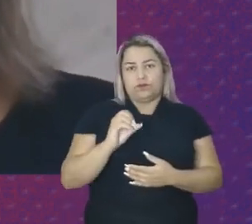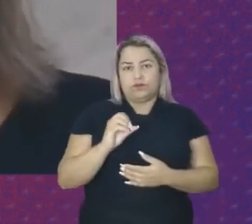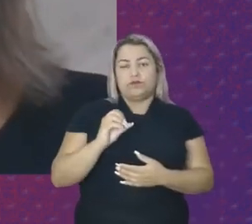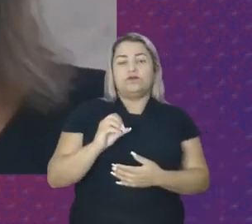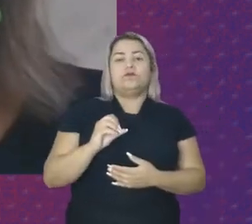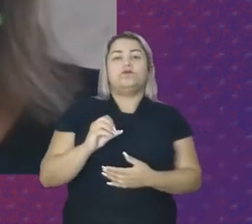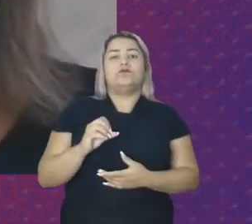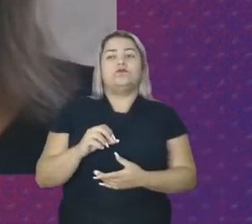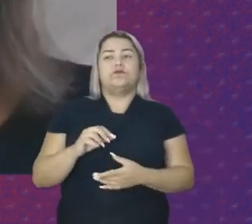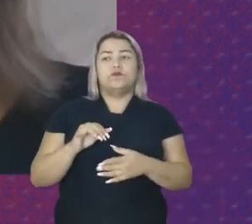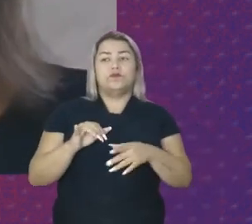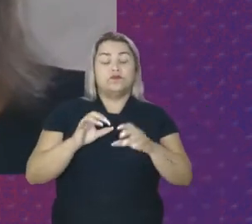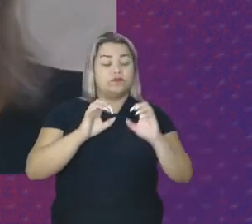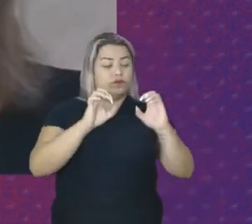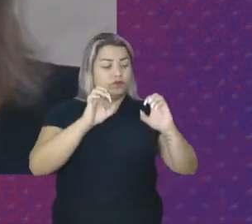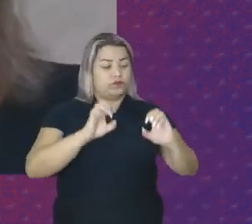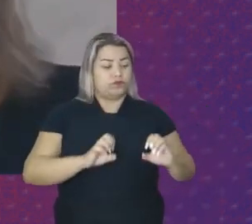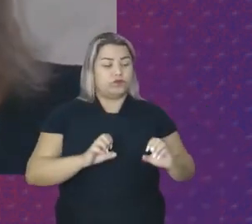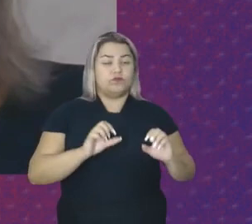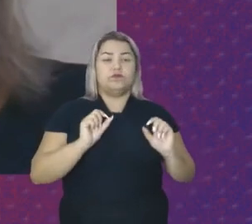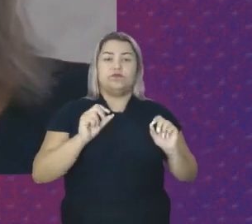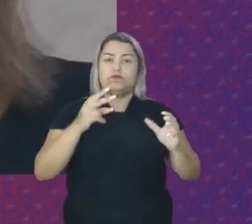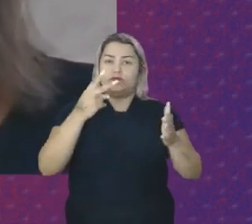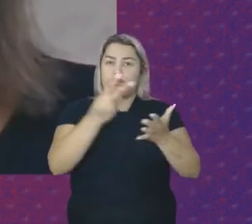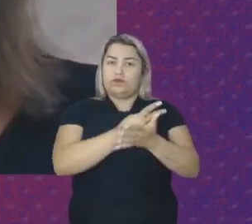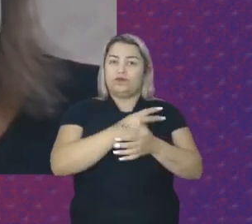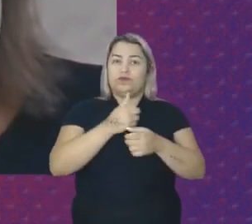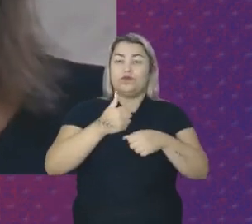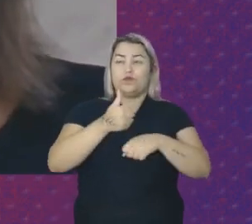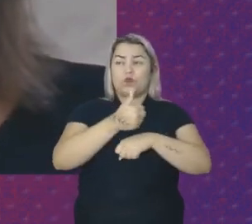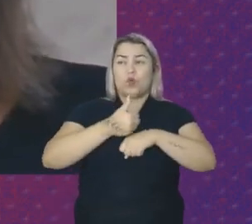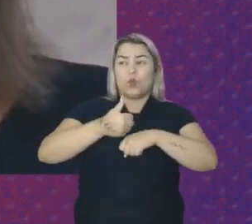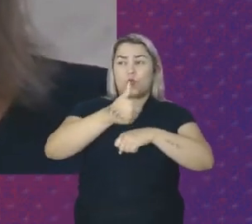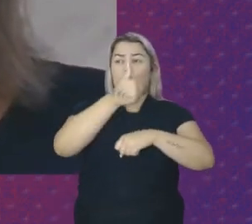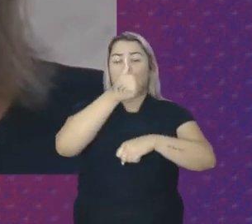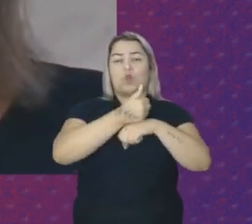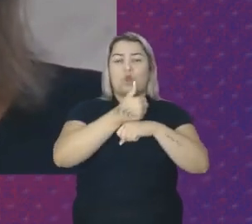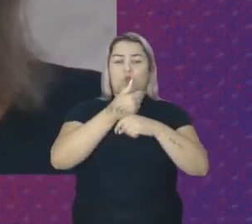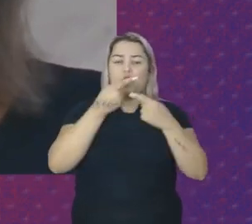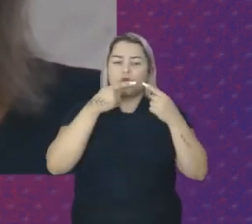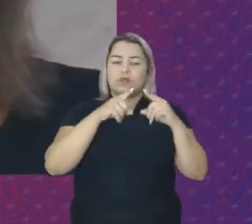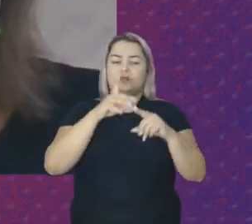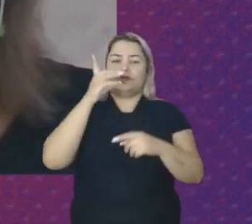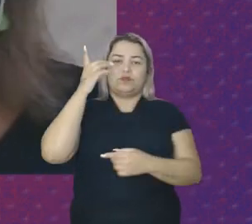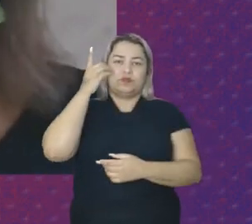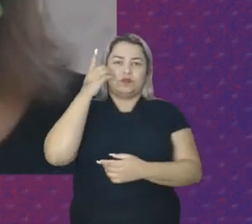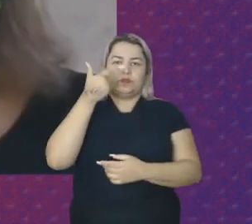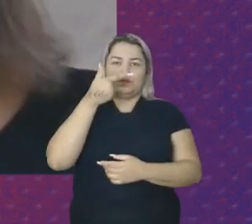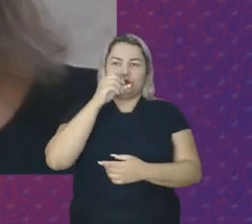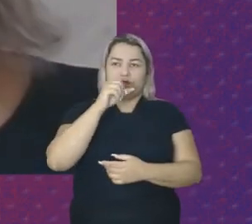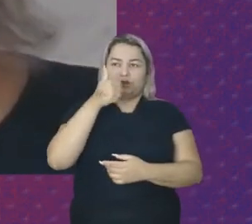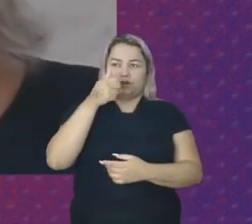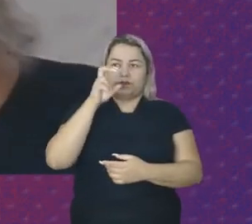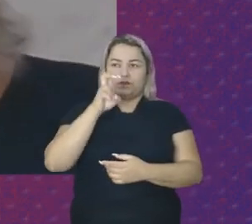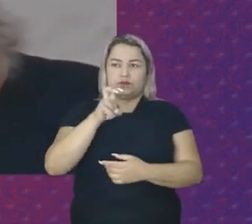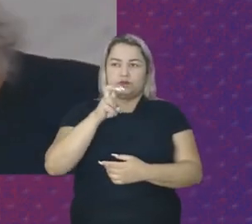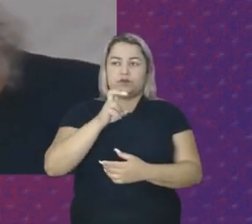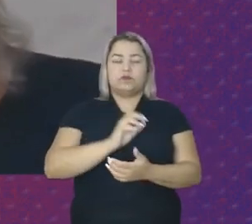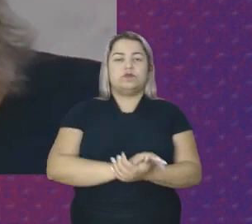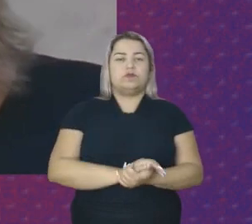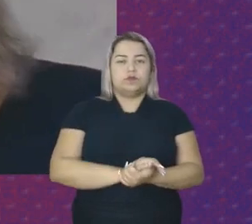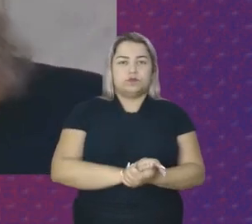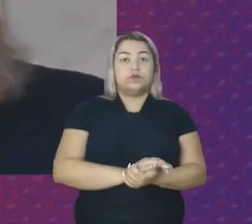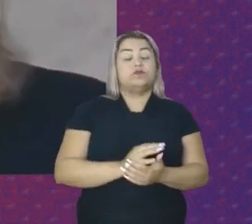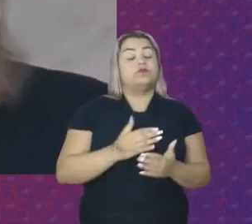gradualmente estruturado, quando veio o golpe contra a presidenta Dilma em 2015. A partir